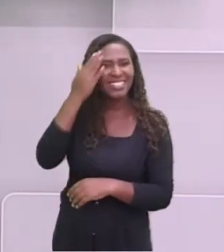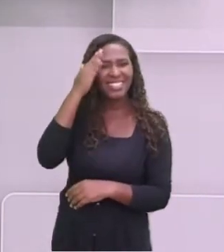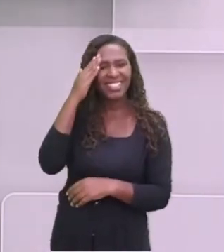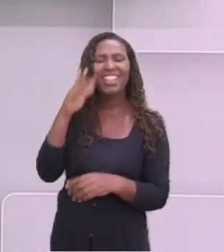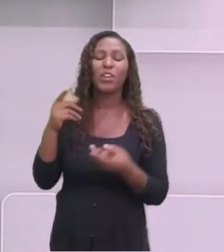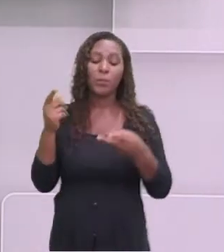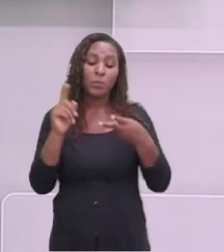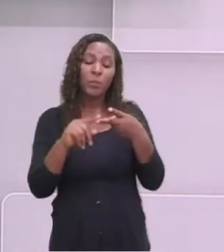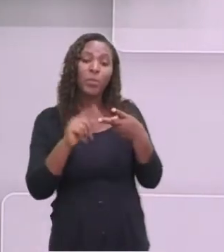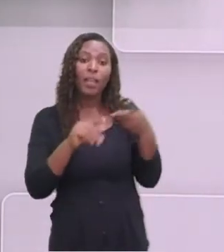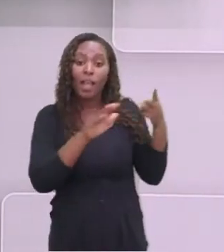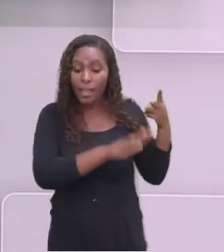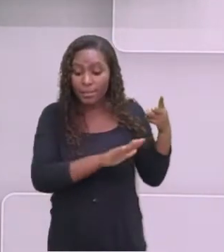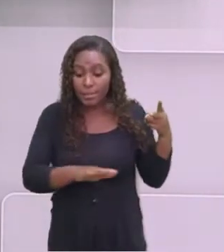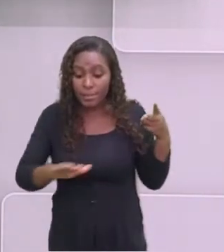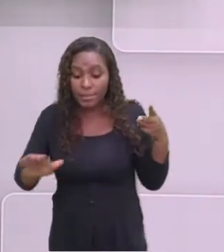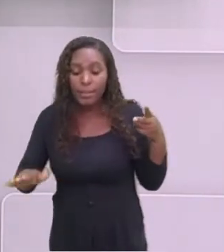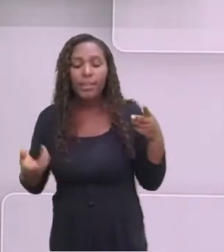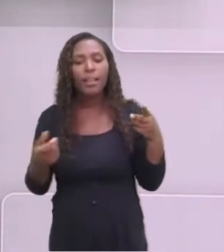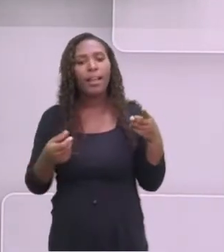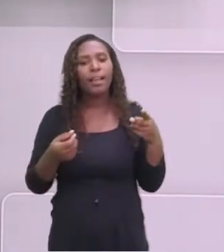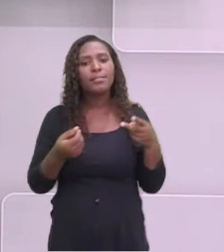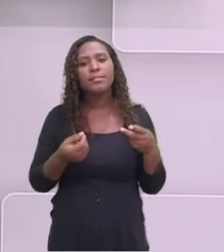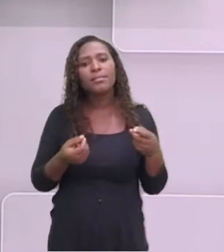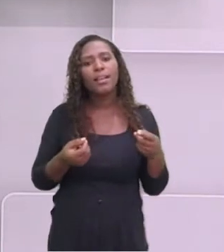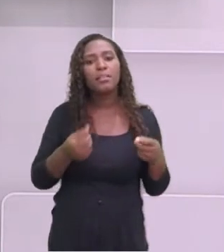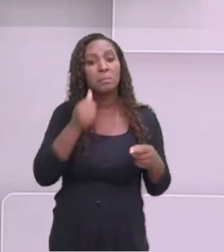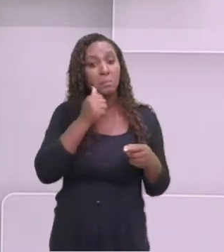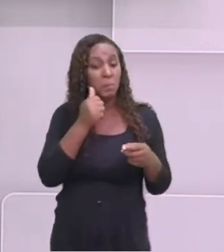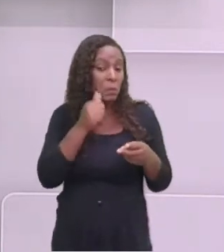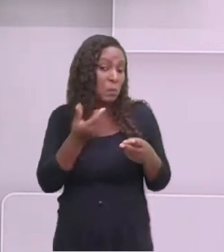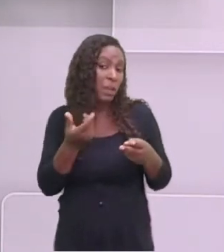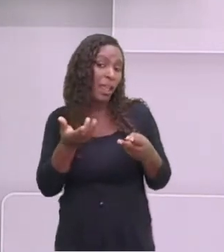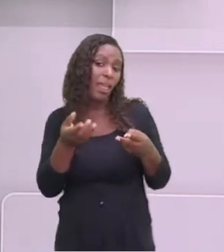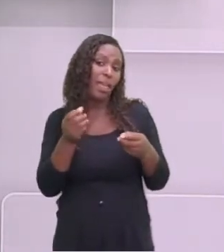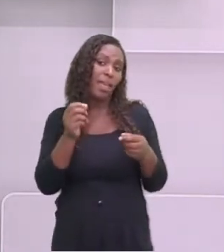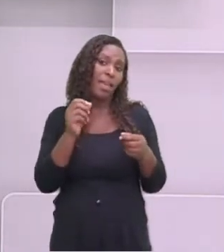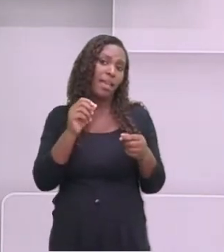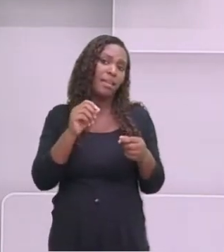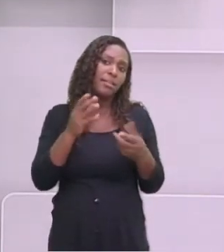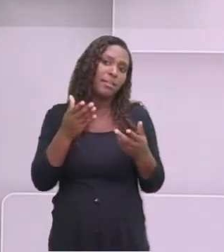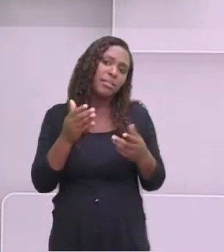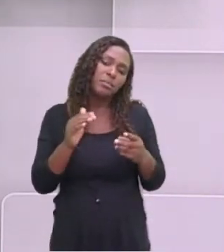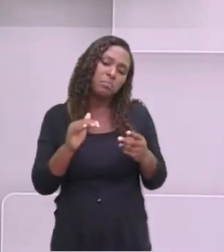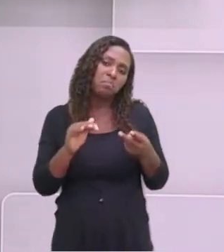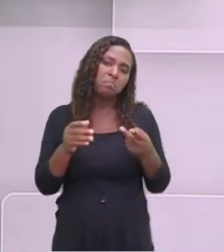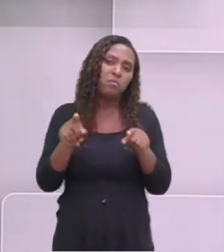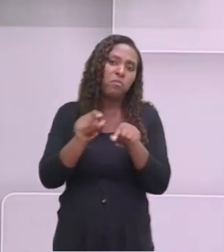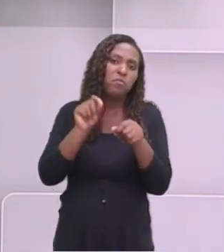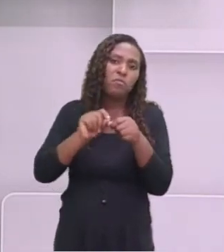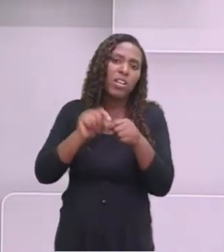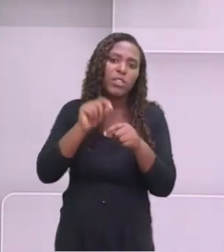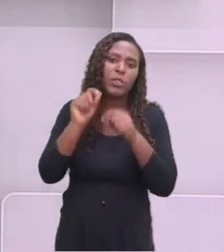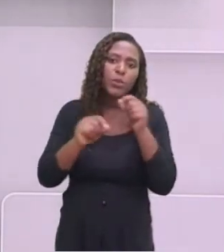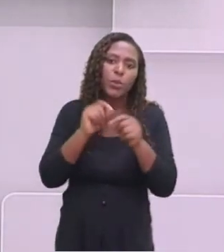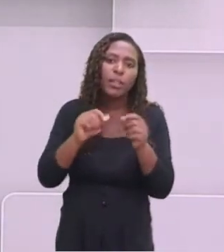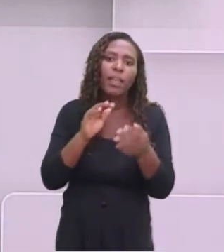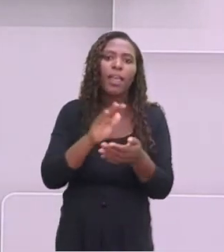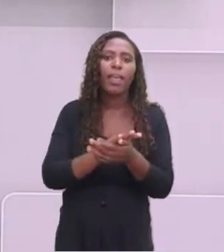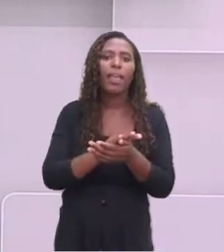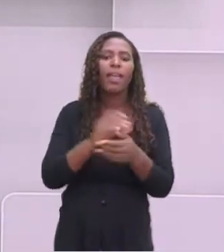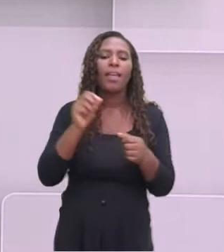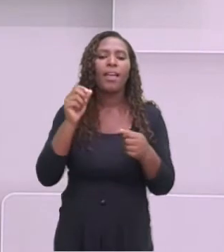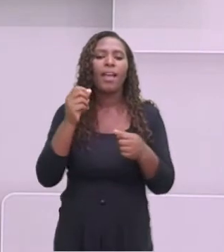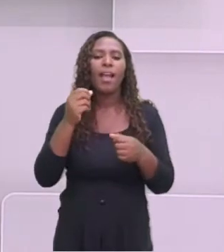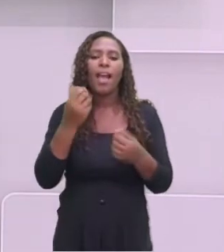que fabricavam utensílios de caça, de pesca e guerra. Também